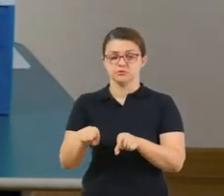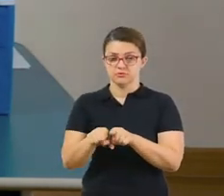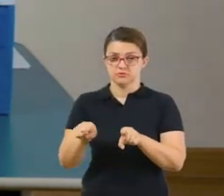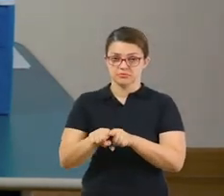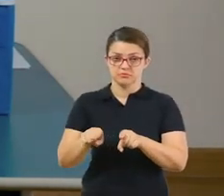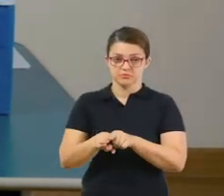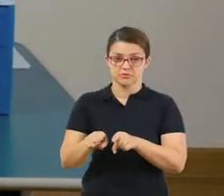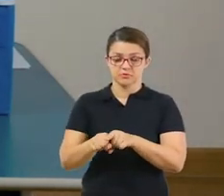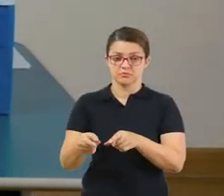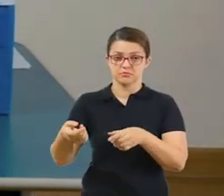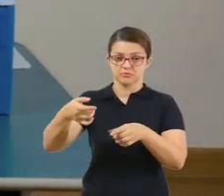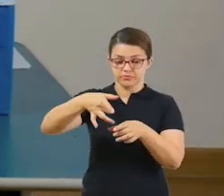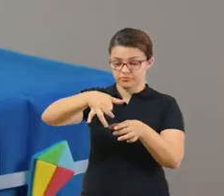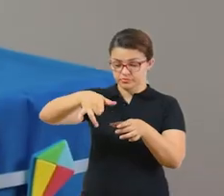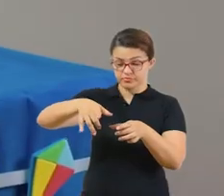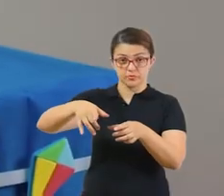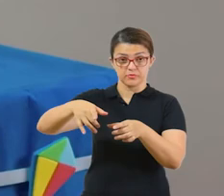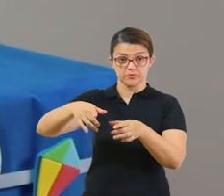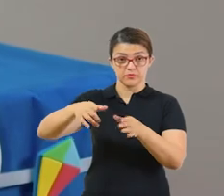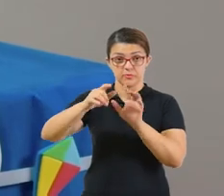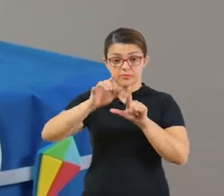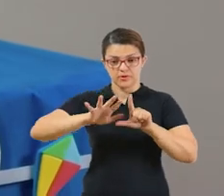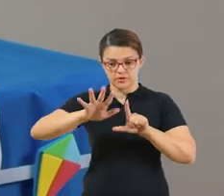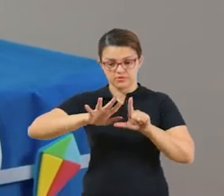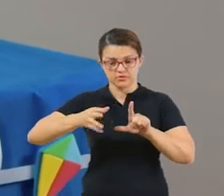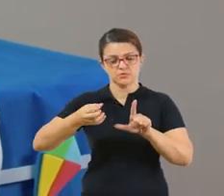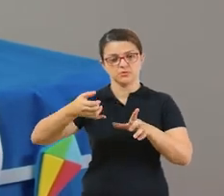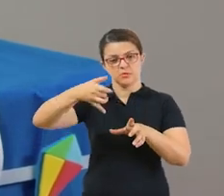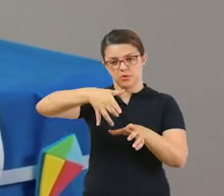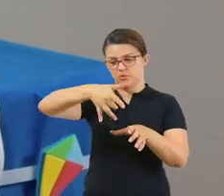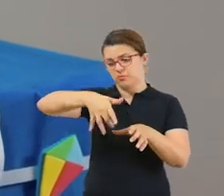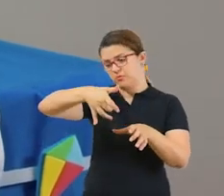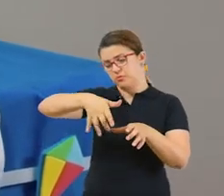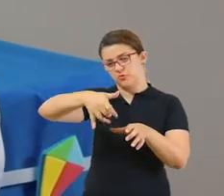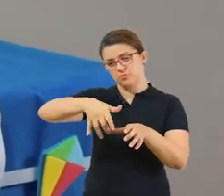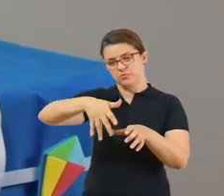estou colocando também algumas figuras, tá?